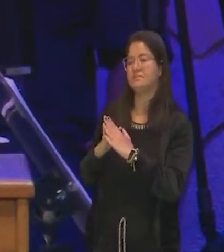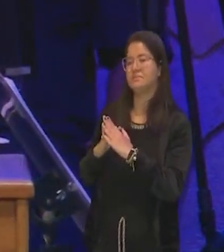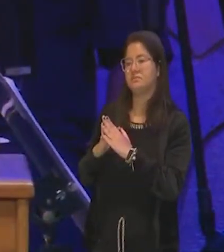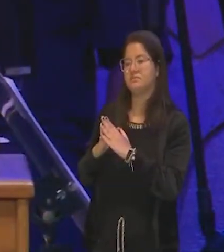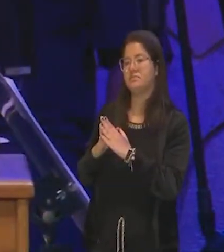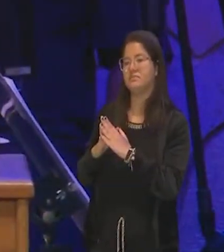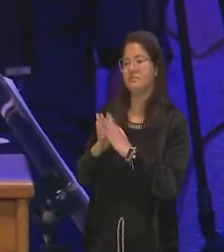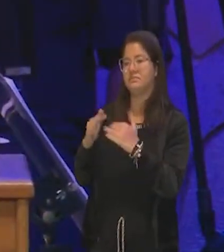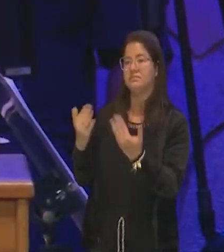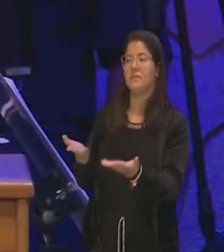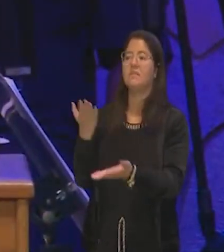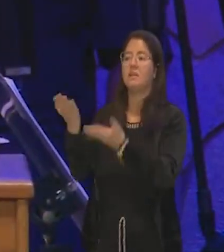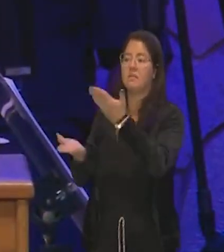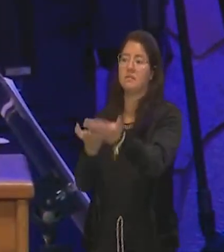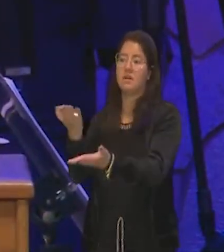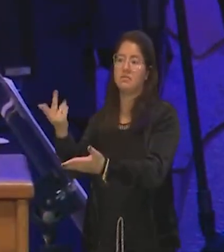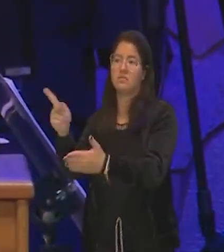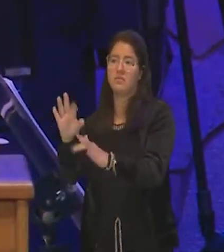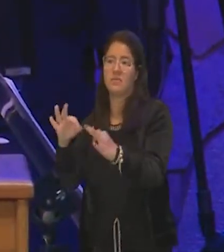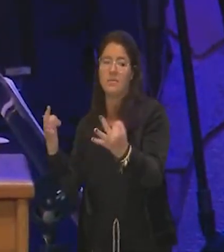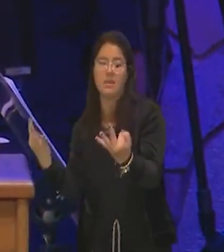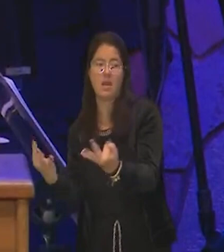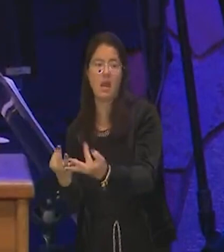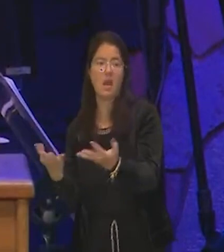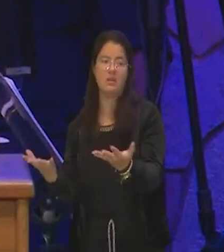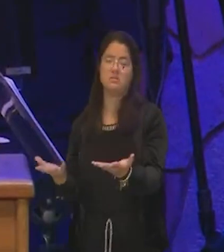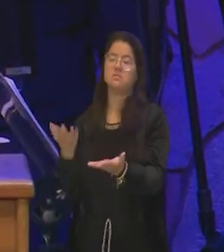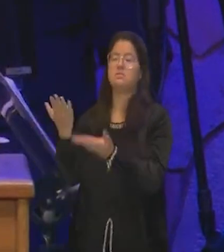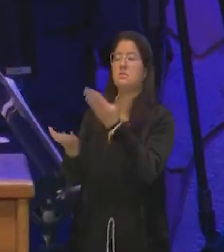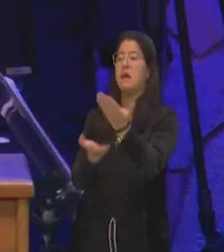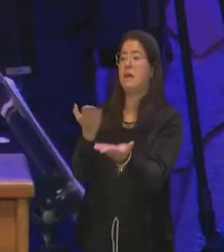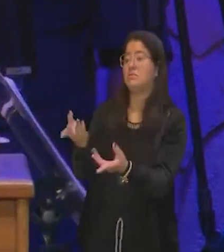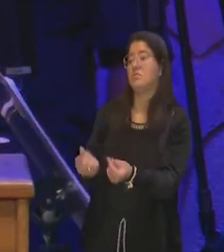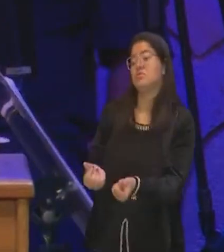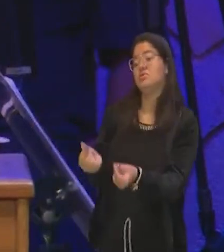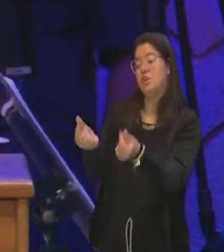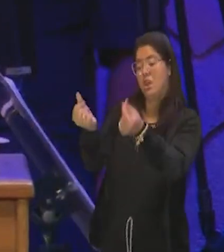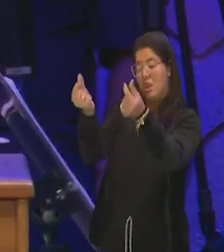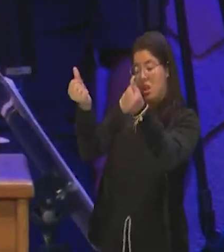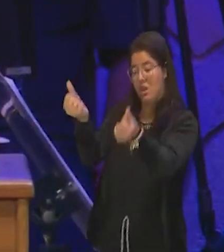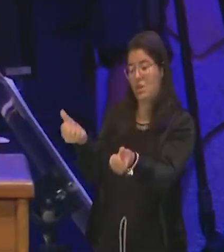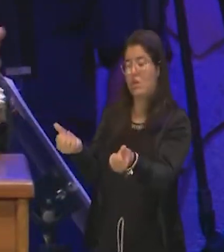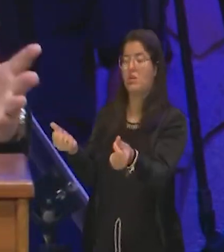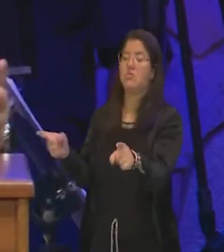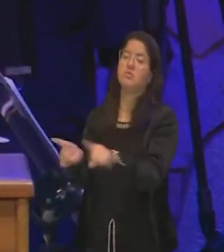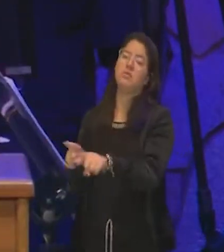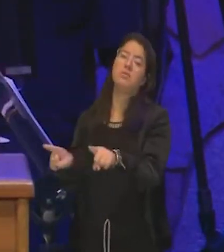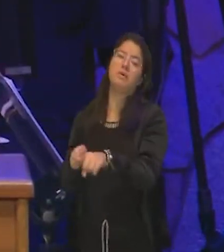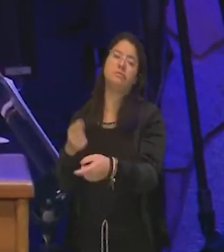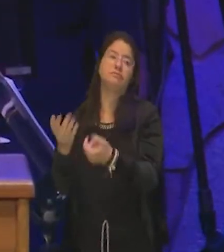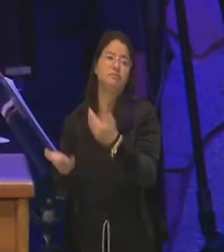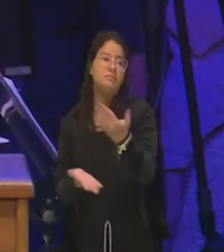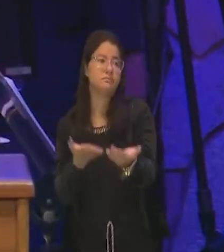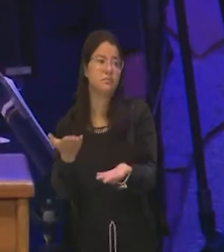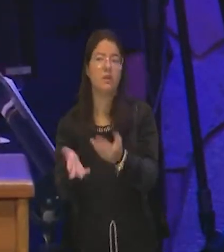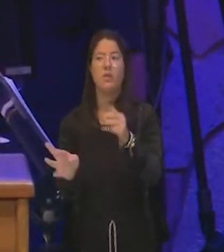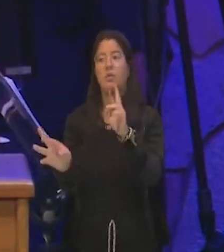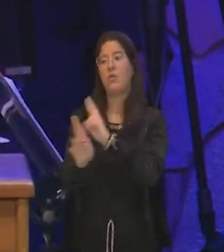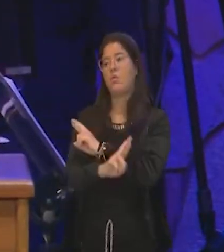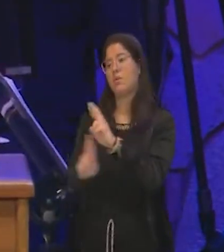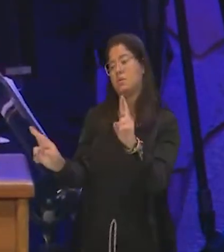No trato com os seus familiares, no trato com as finanças, no trato com as